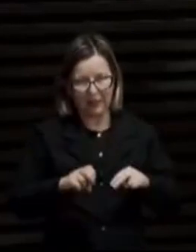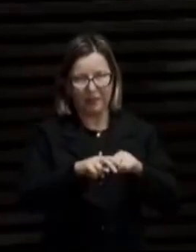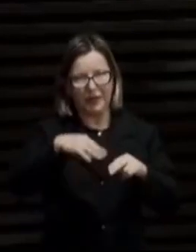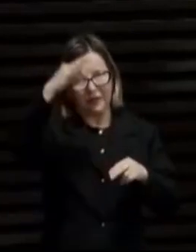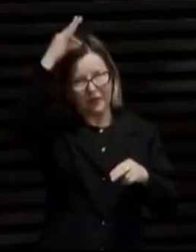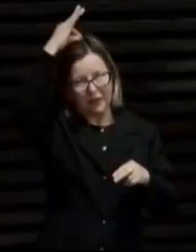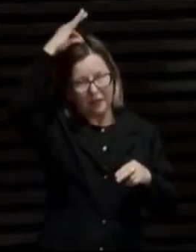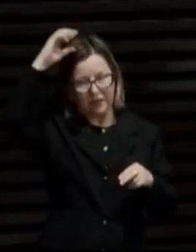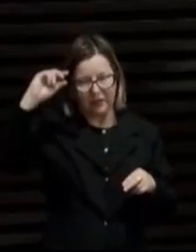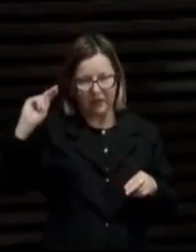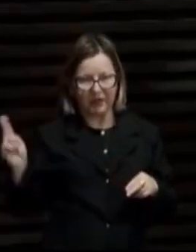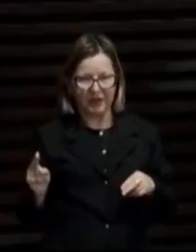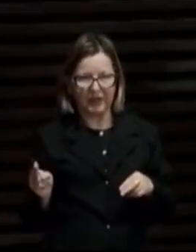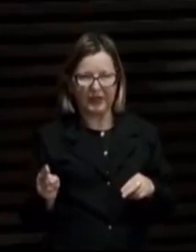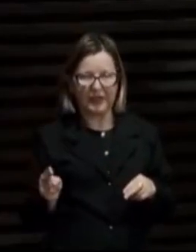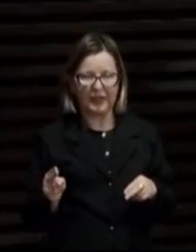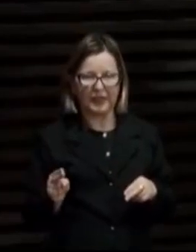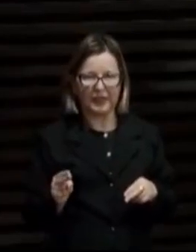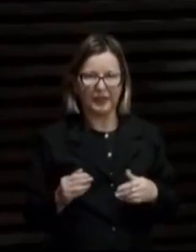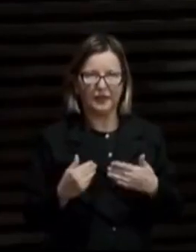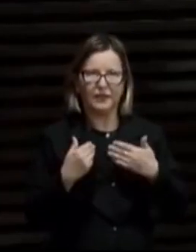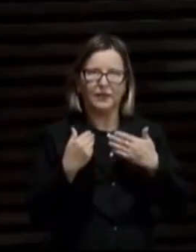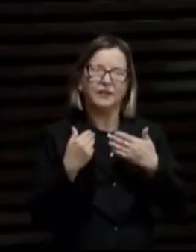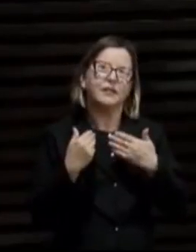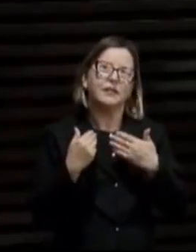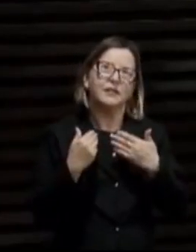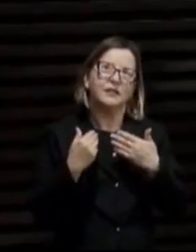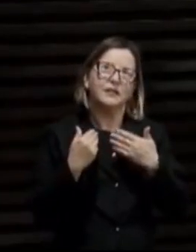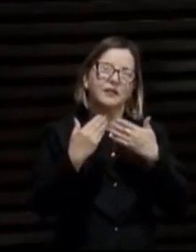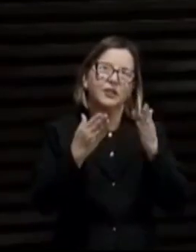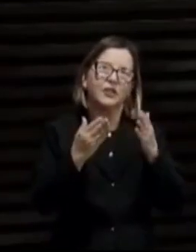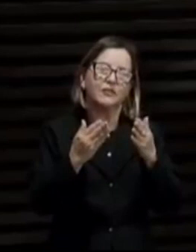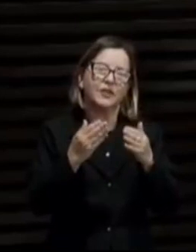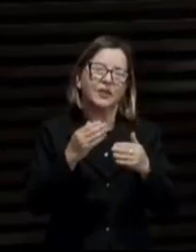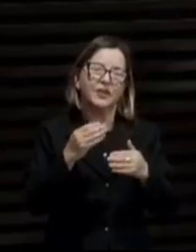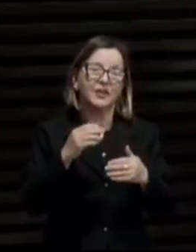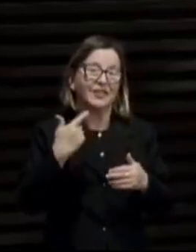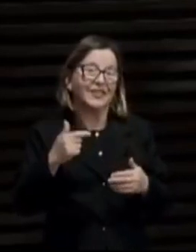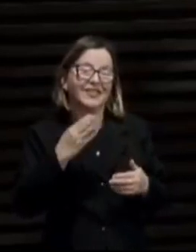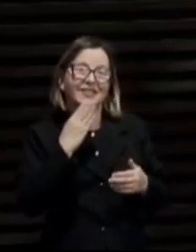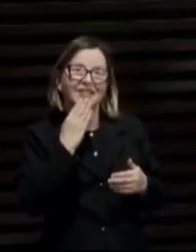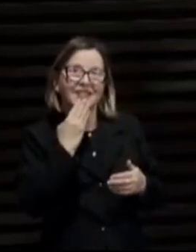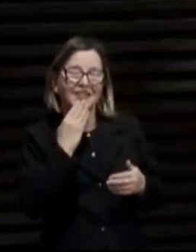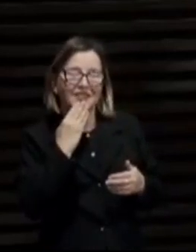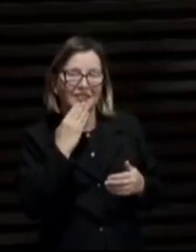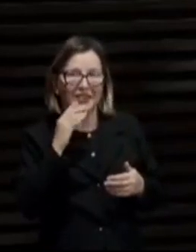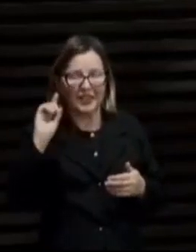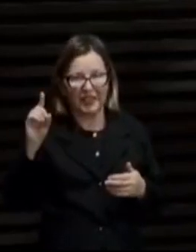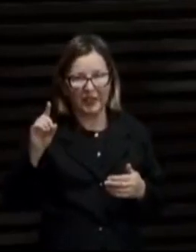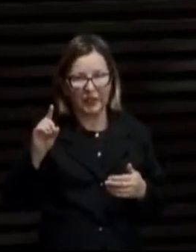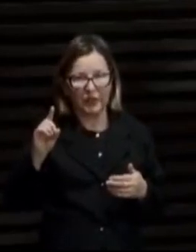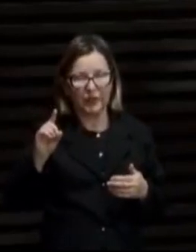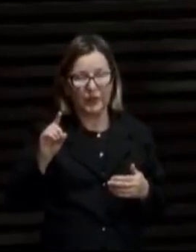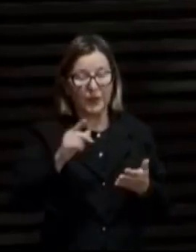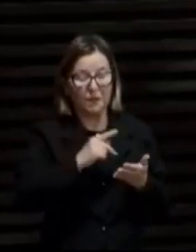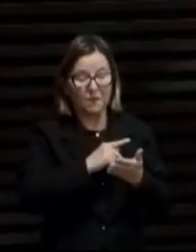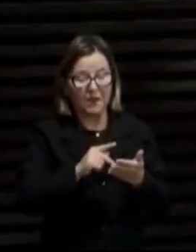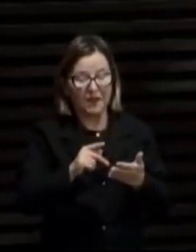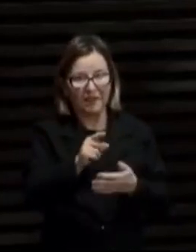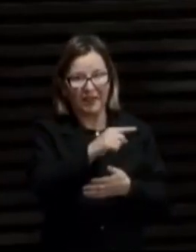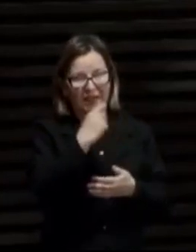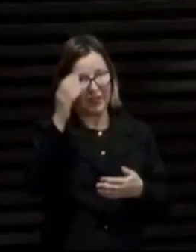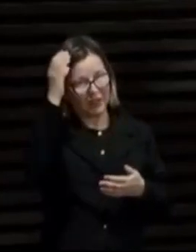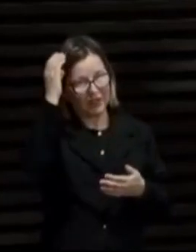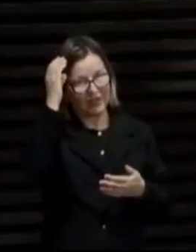si mesmo se ofereceu sem mácula a Deus, purificará a nossa consciência de obras